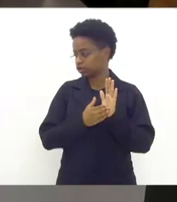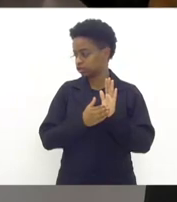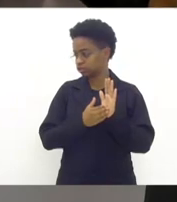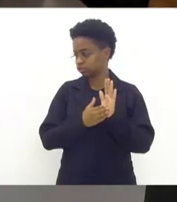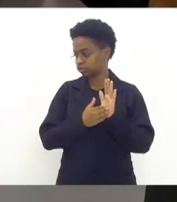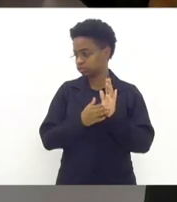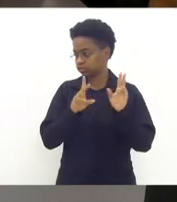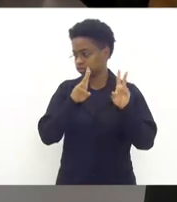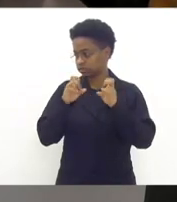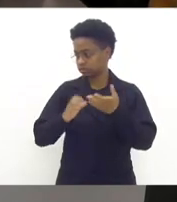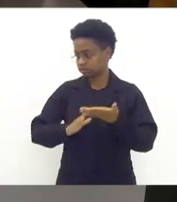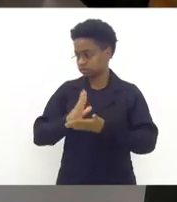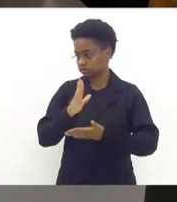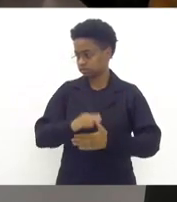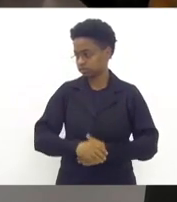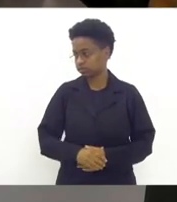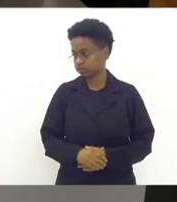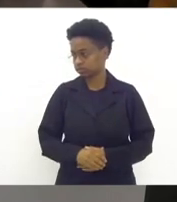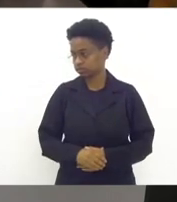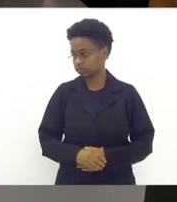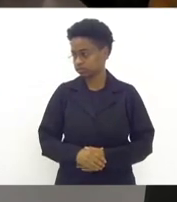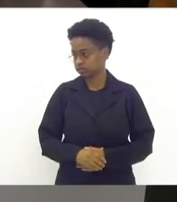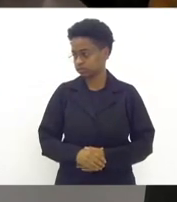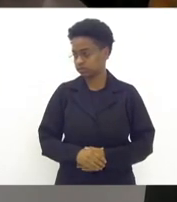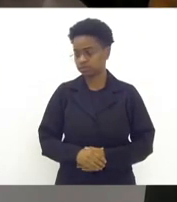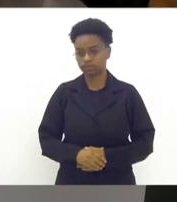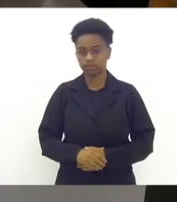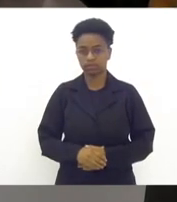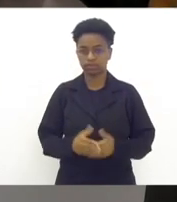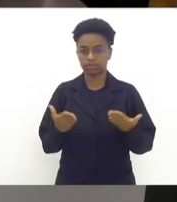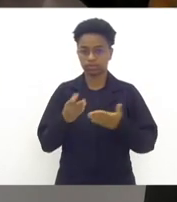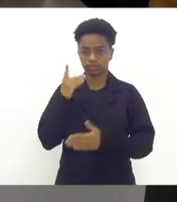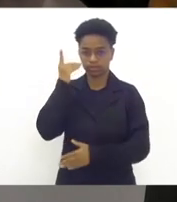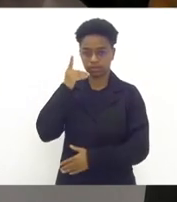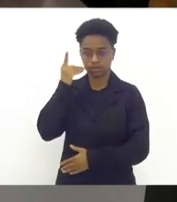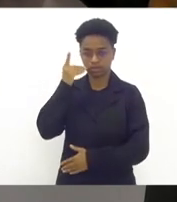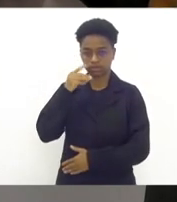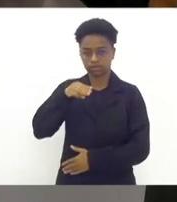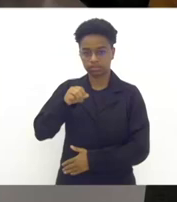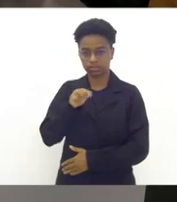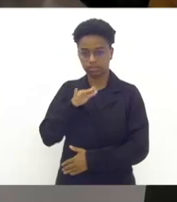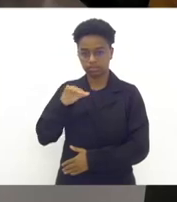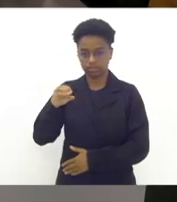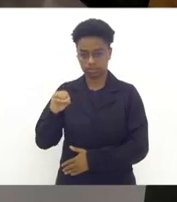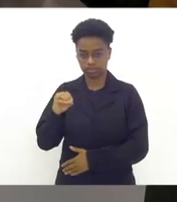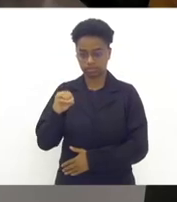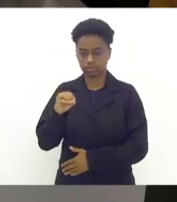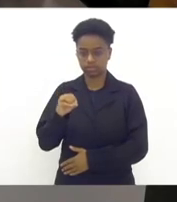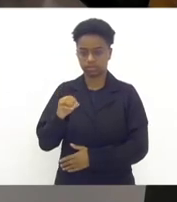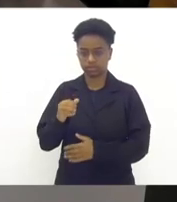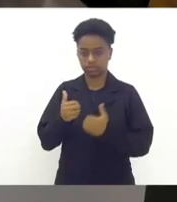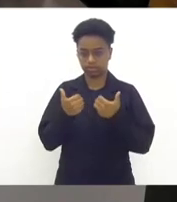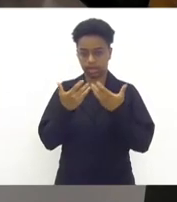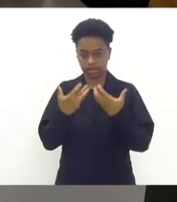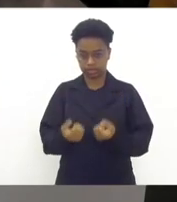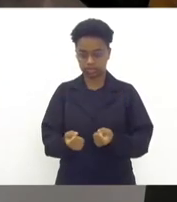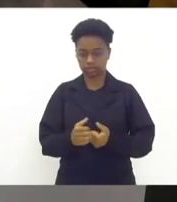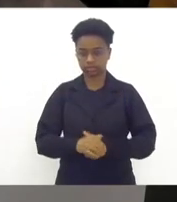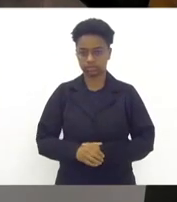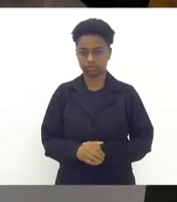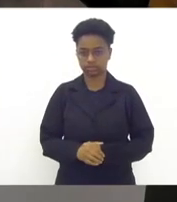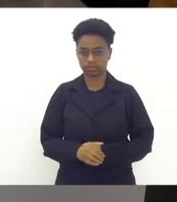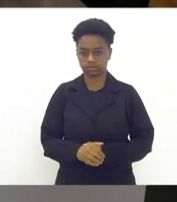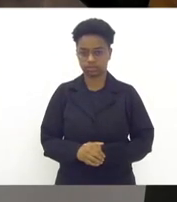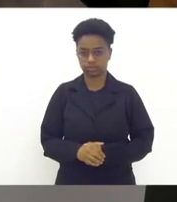foram aprovados. Questão de ordem do deputado Márcio Gualberto atendida. O